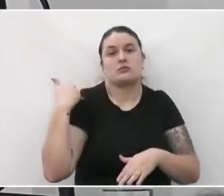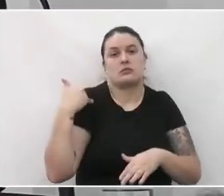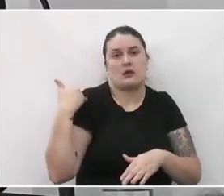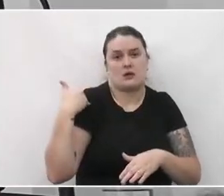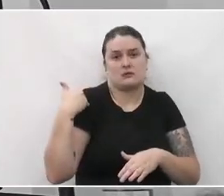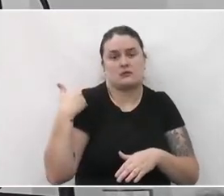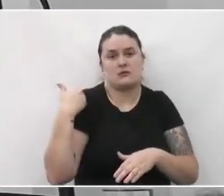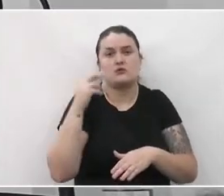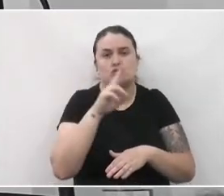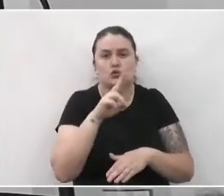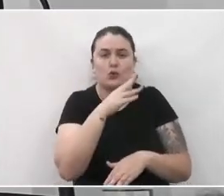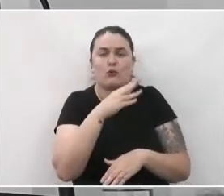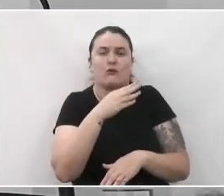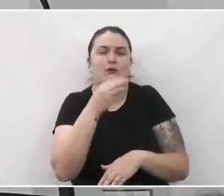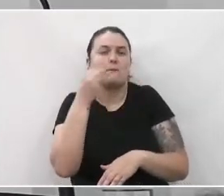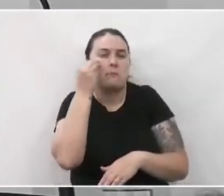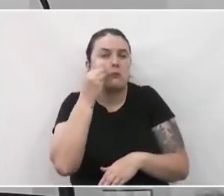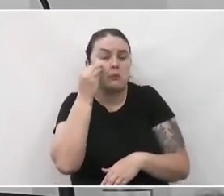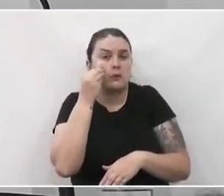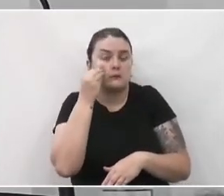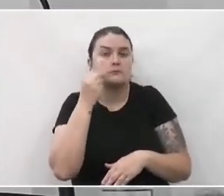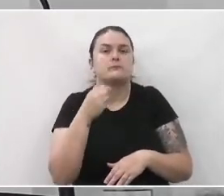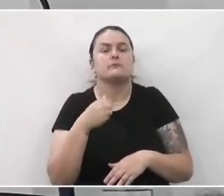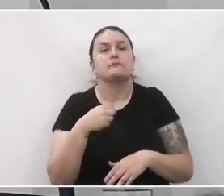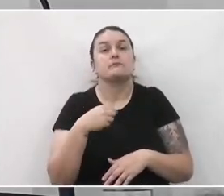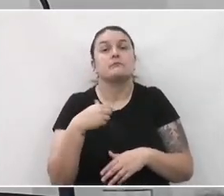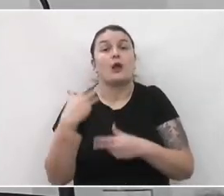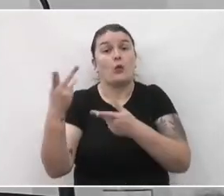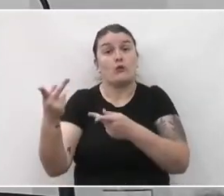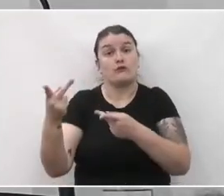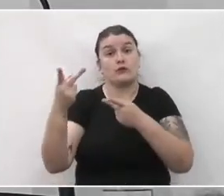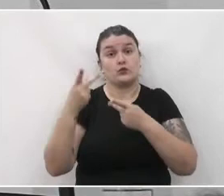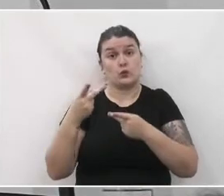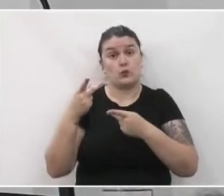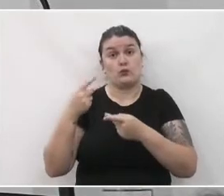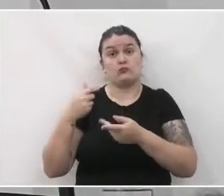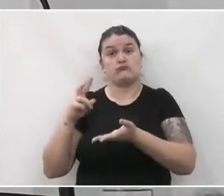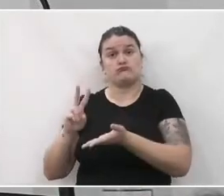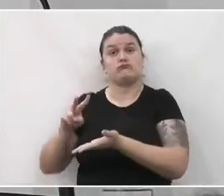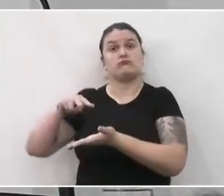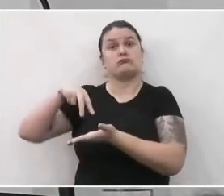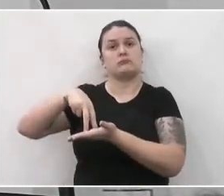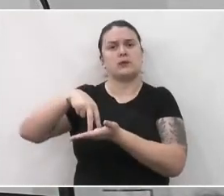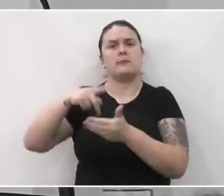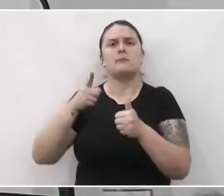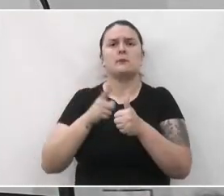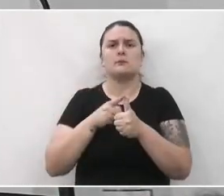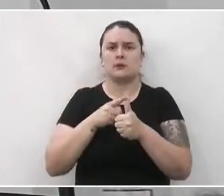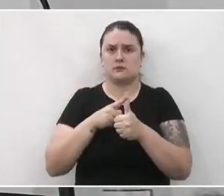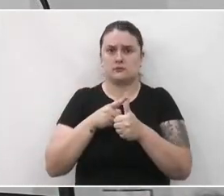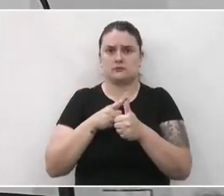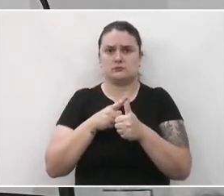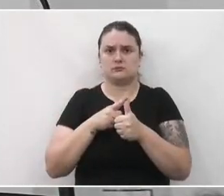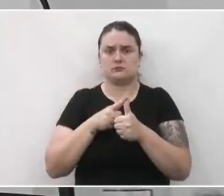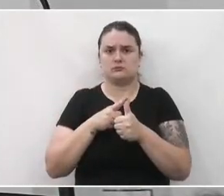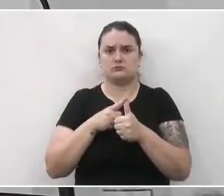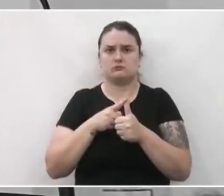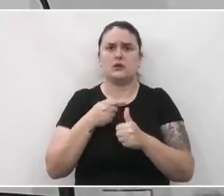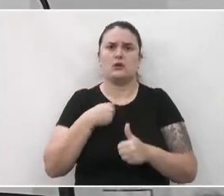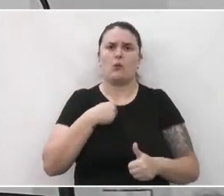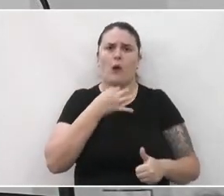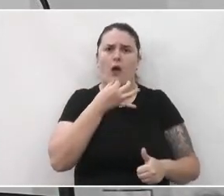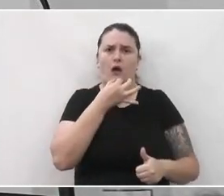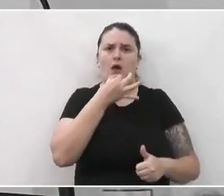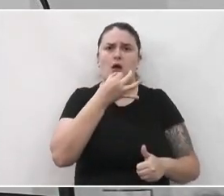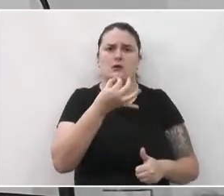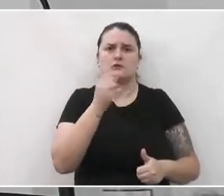foram usadas. Então, quando eu fui convidado a vir aqui, primeira coisa, eu acho que eu tenho